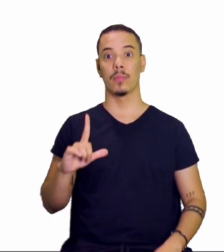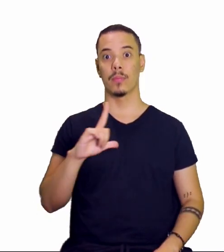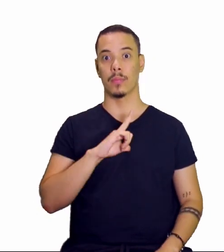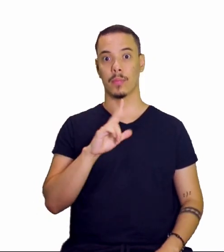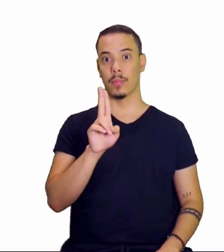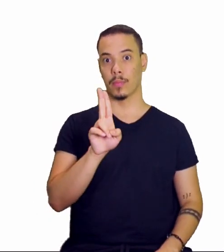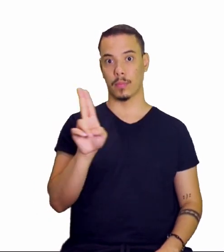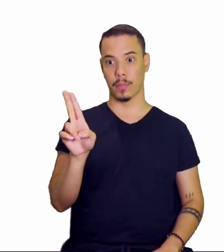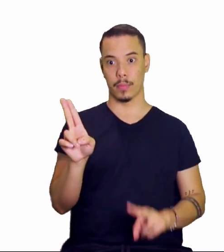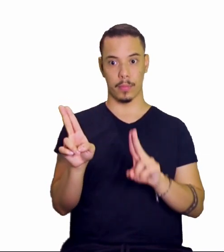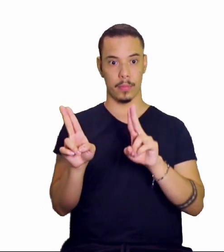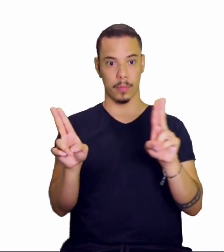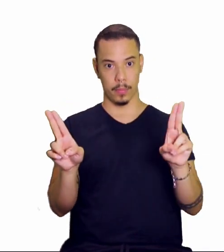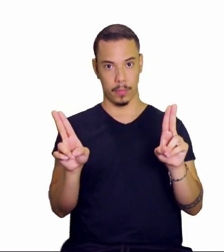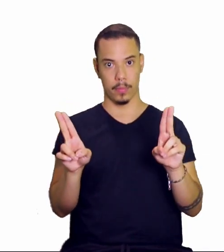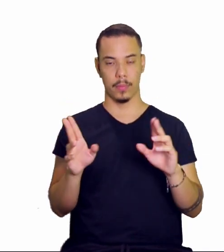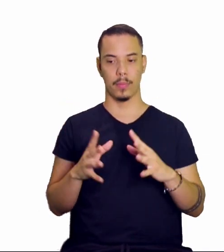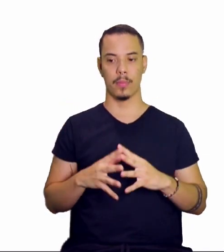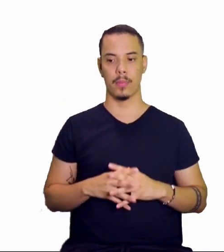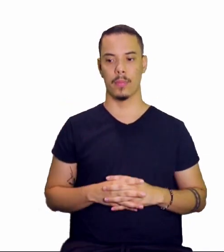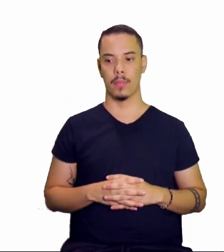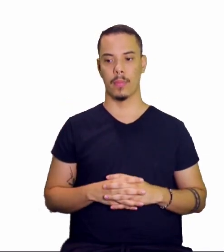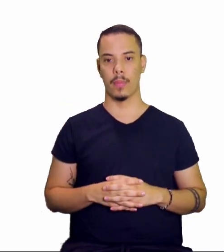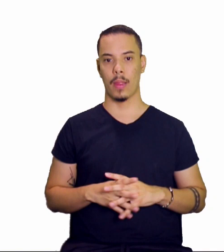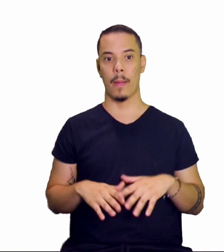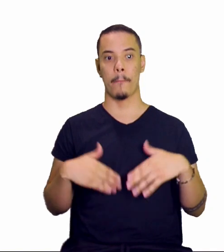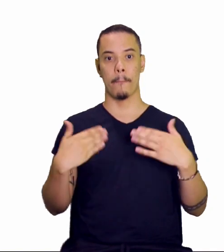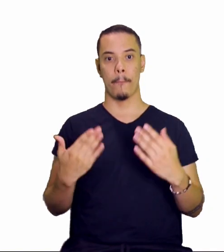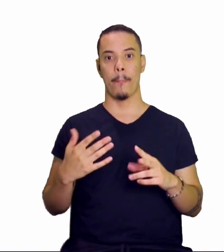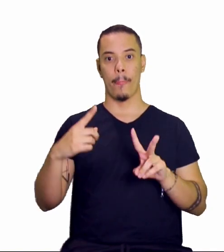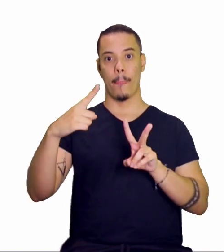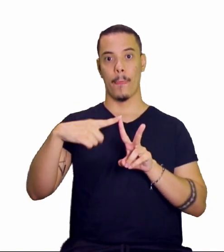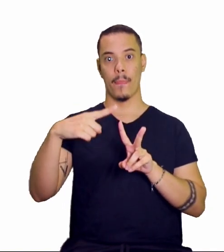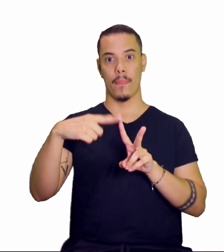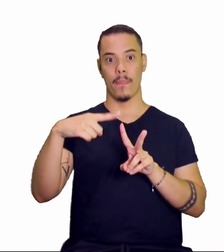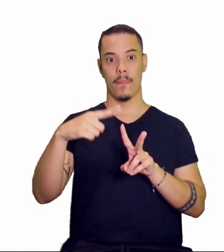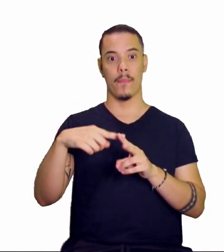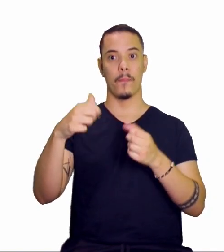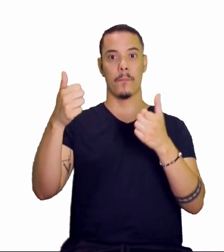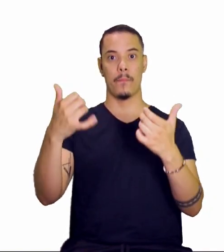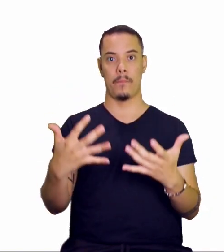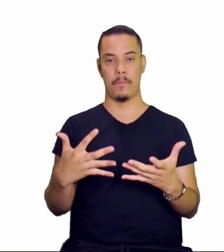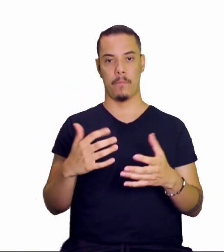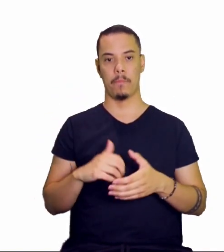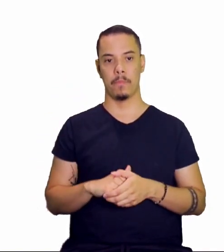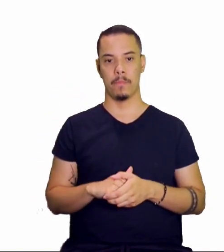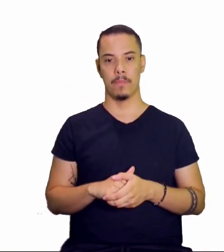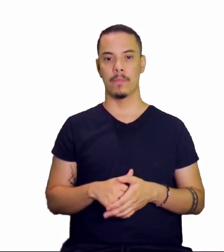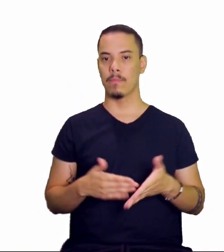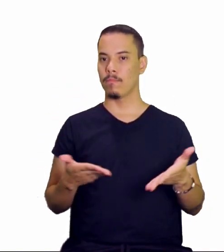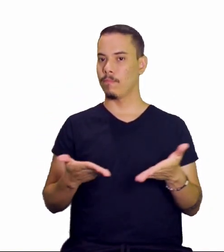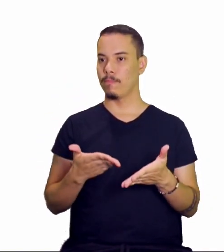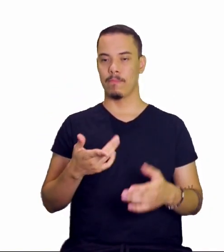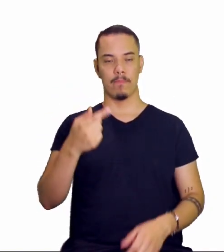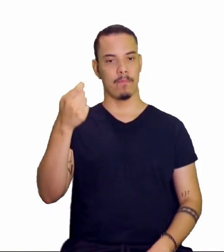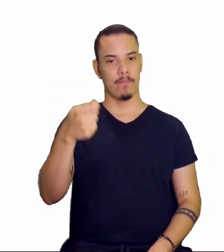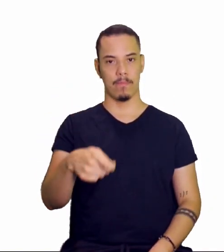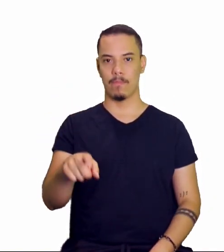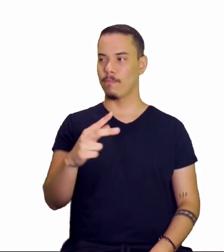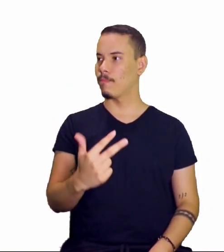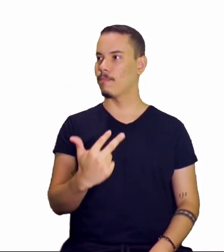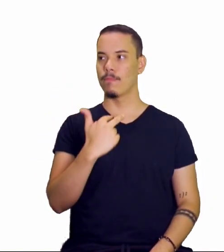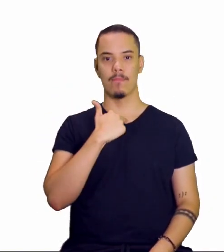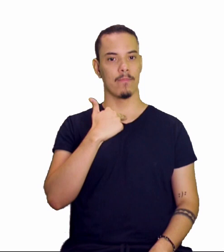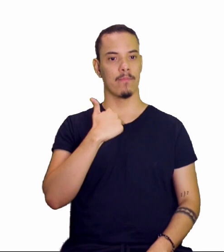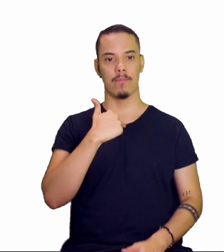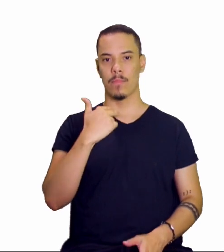temperatura, tempo, ok? E grandezas vetoriais, professor, lê a definição pra gente ali, olha só. Agora não podemos